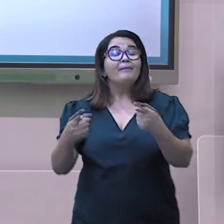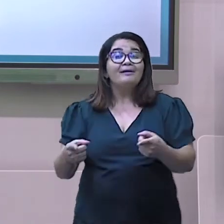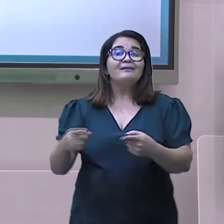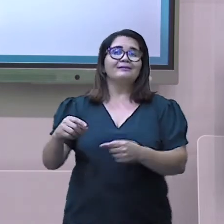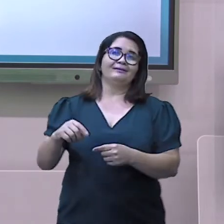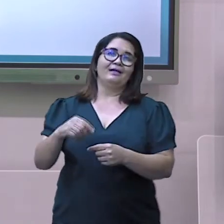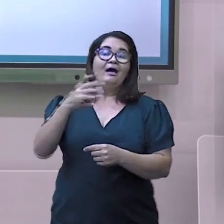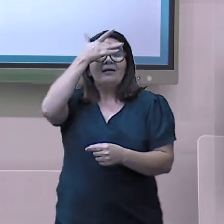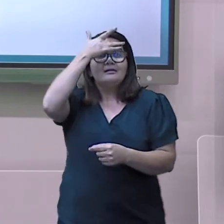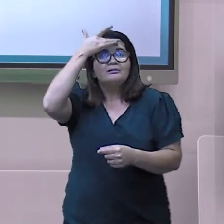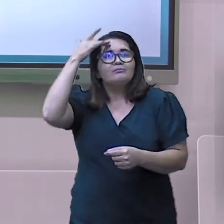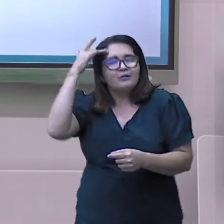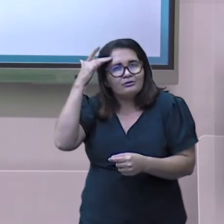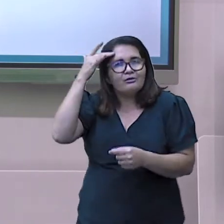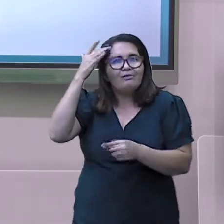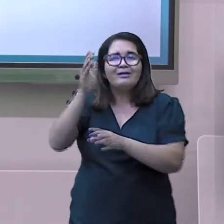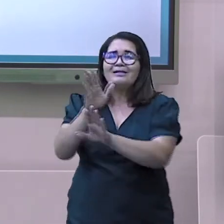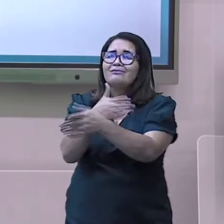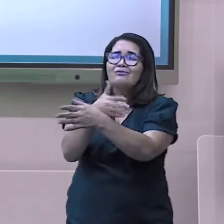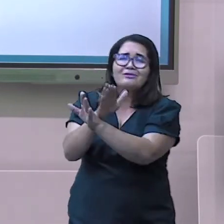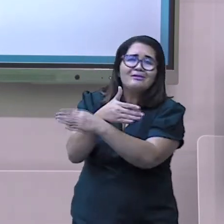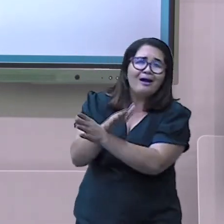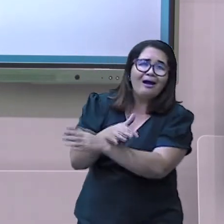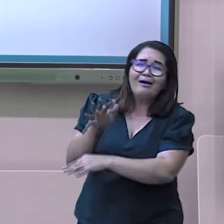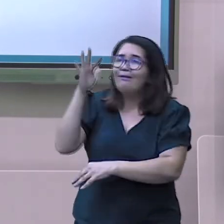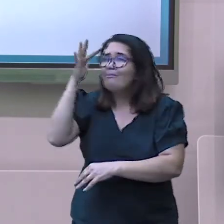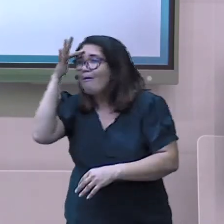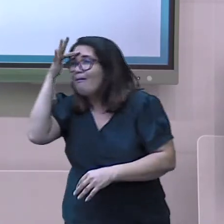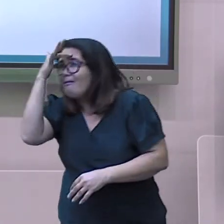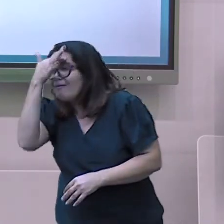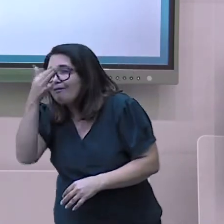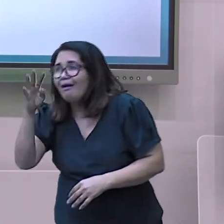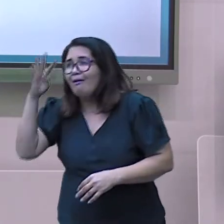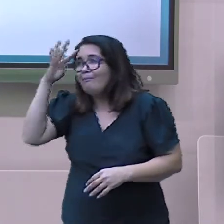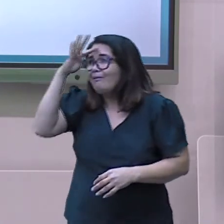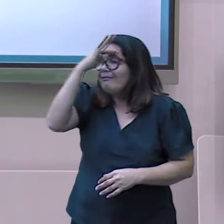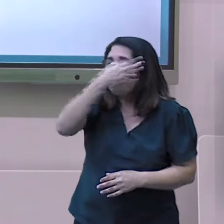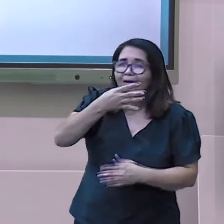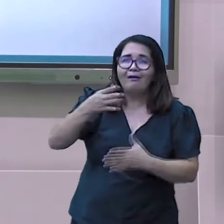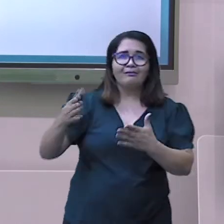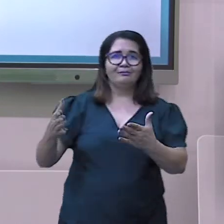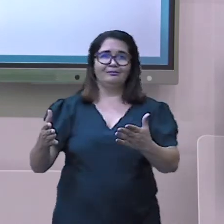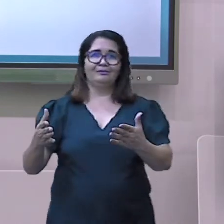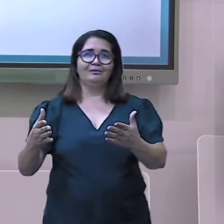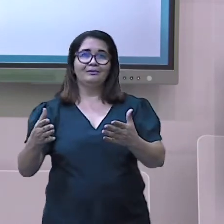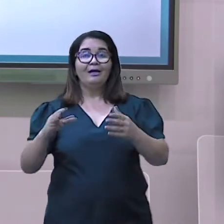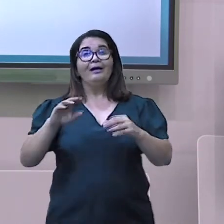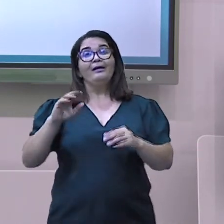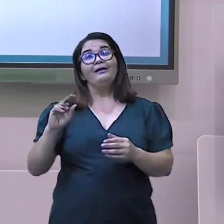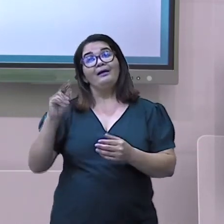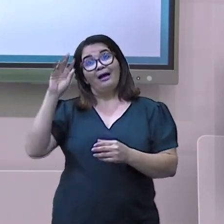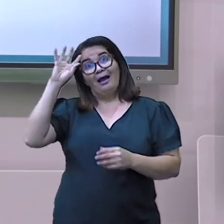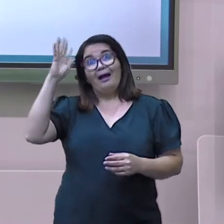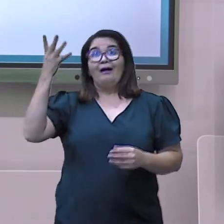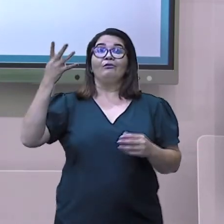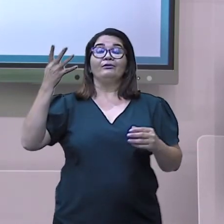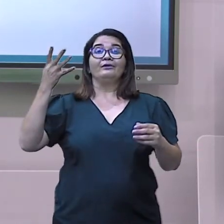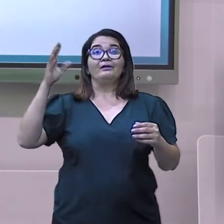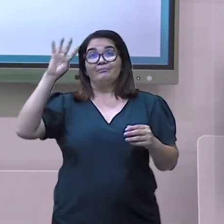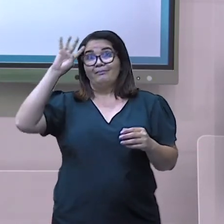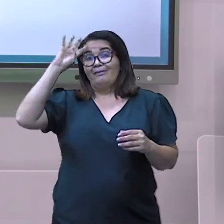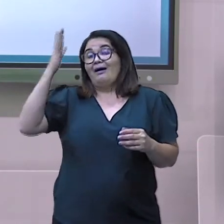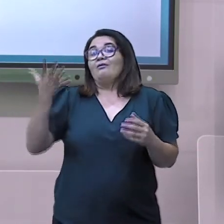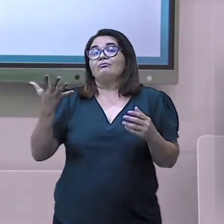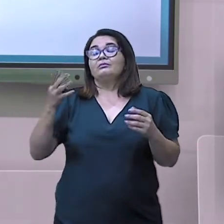isso aqui, não vai acontecer comigo. É daí que vem as possibilidades de acidentes. Já aqui na